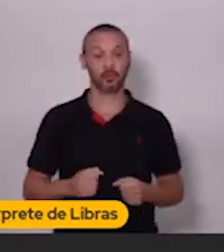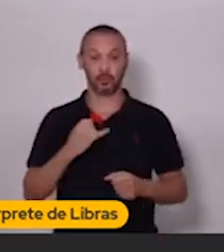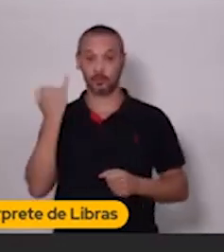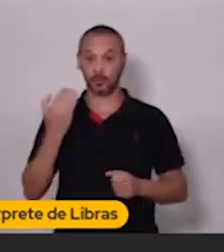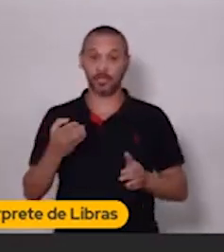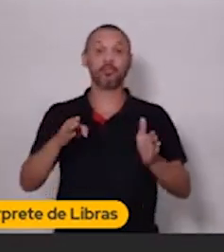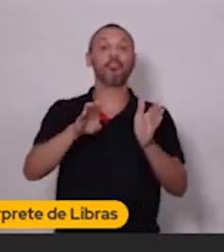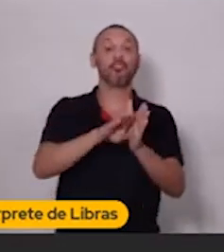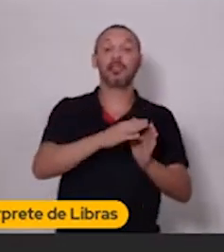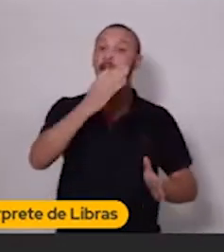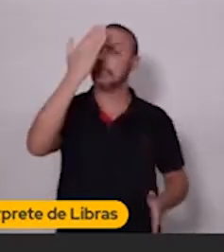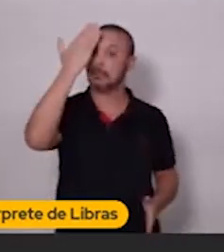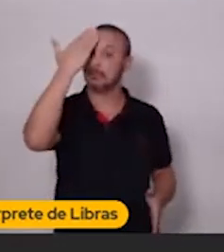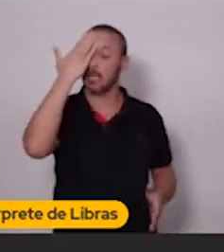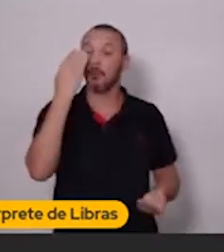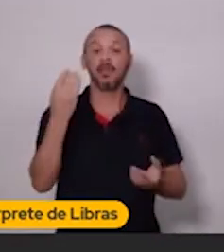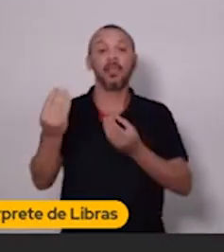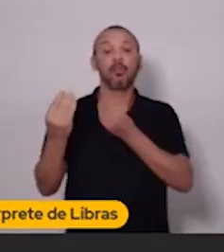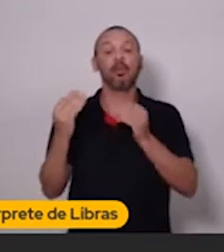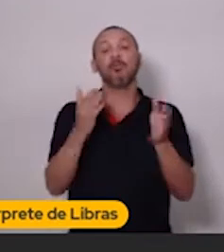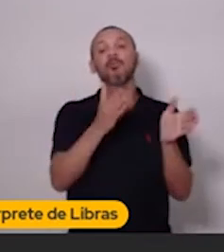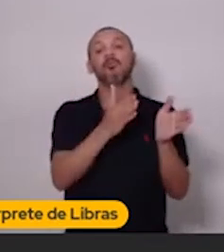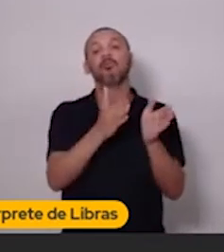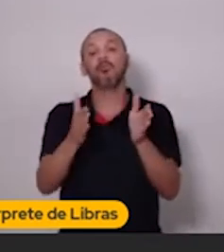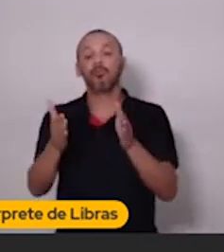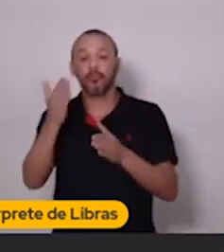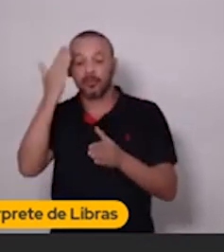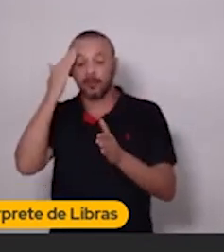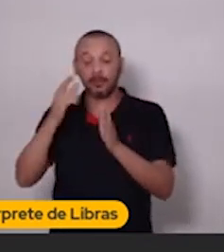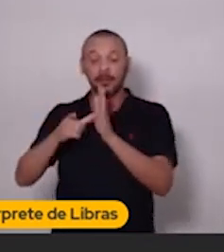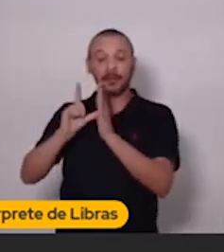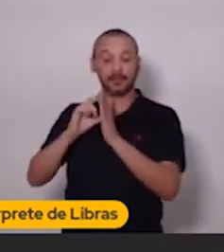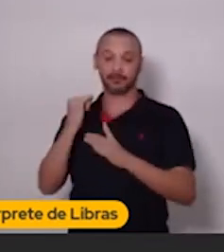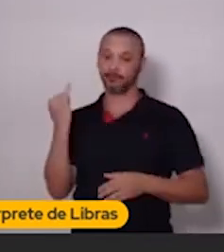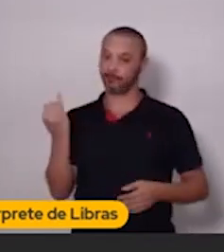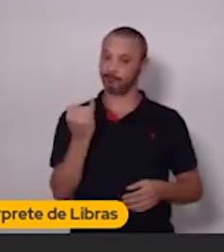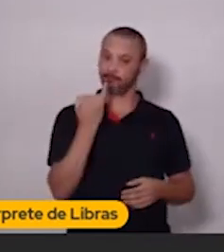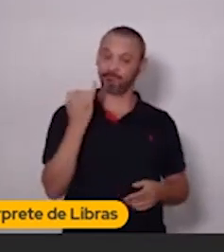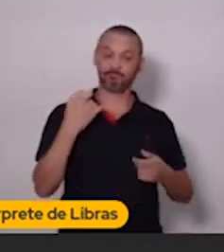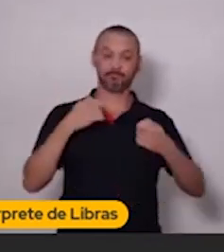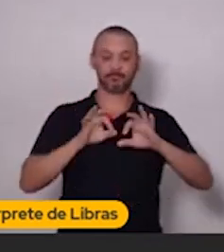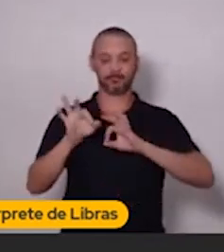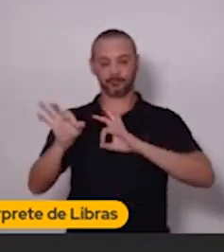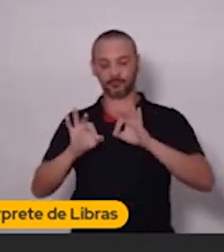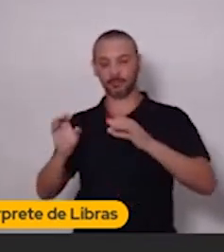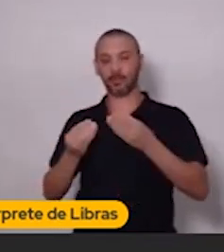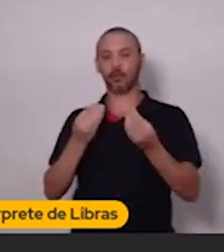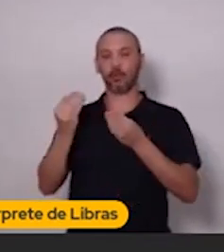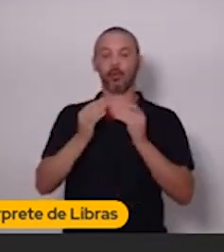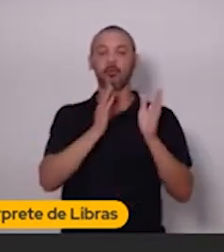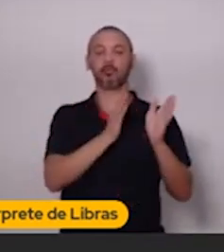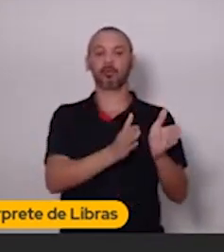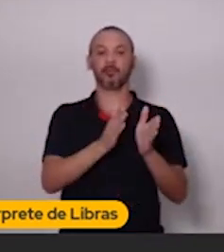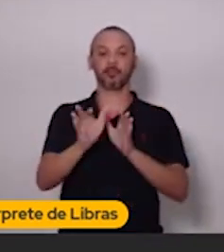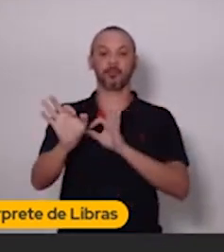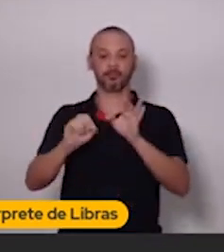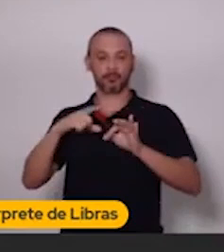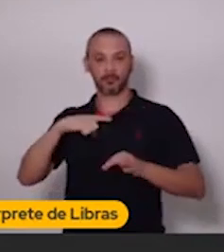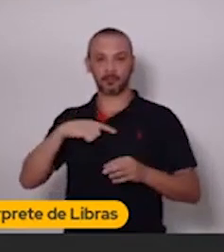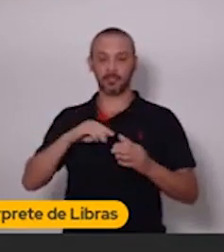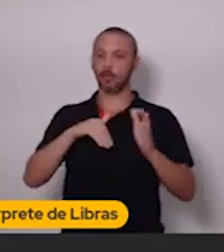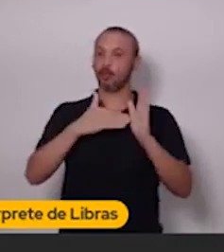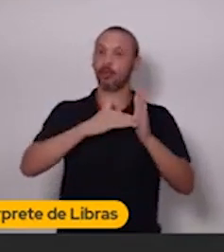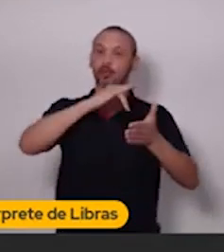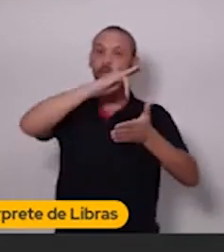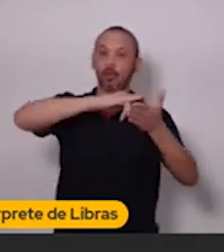já sabendo o que fazer. Todo mundo tem que saber o que fazer naquele momento, com os equipamentos que a gente vai usar em cada cena separados, com todos os documentos,